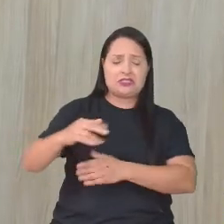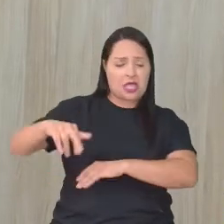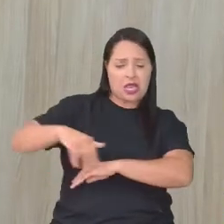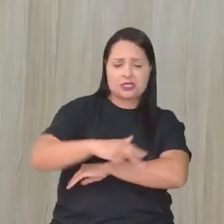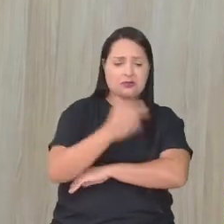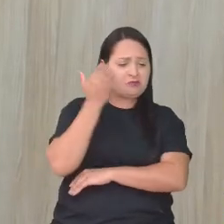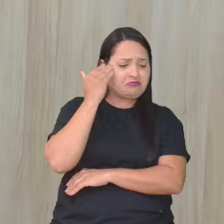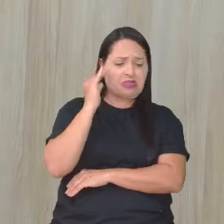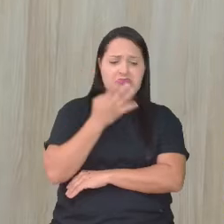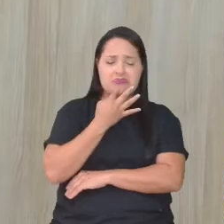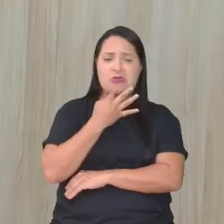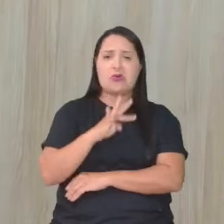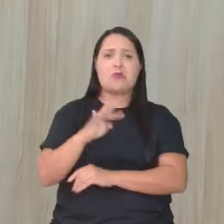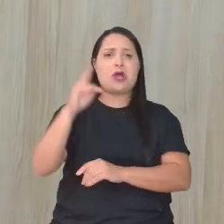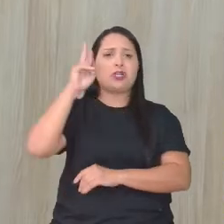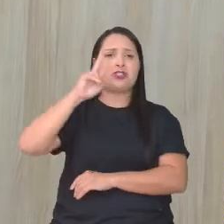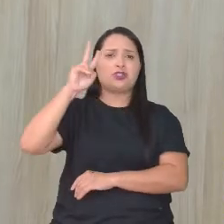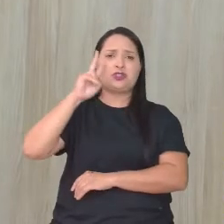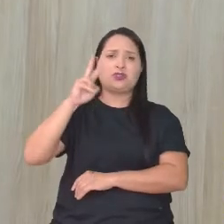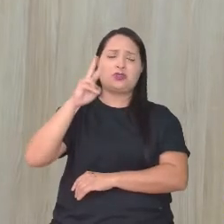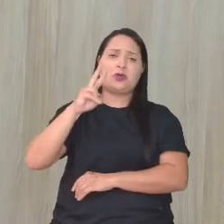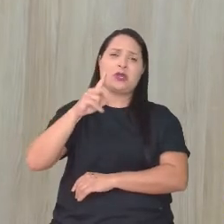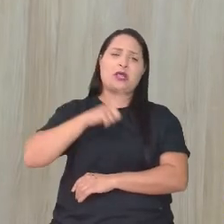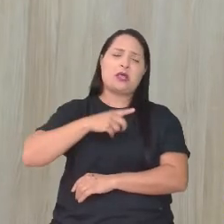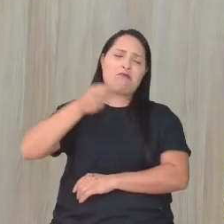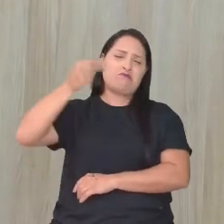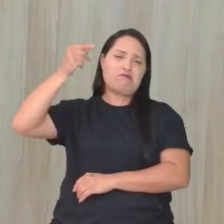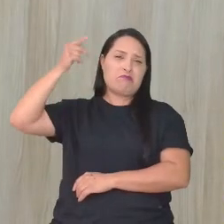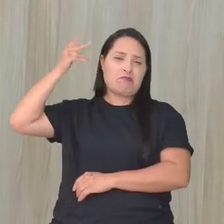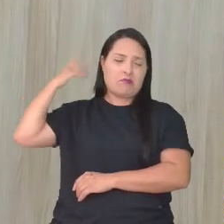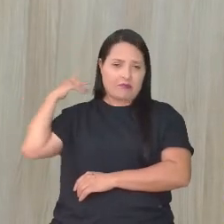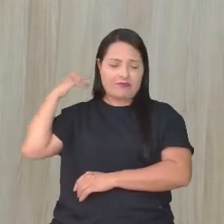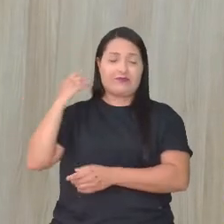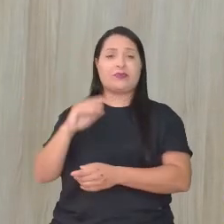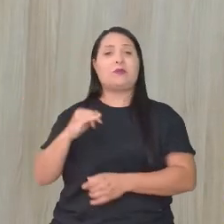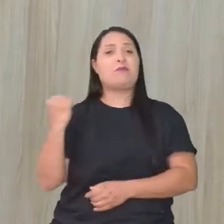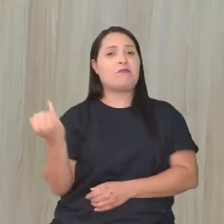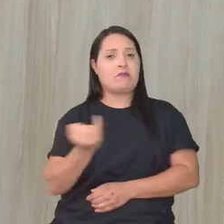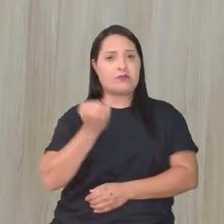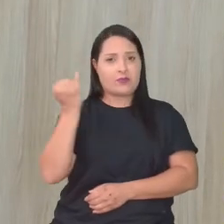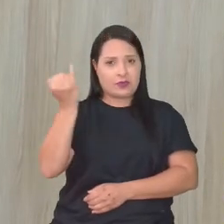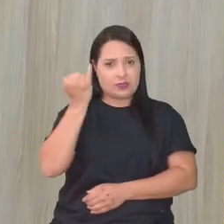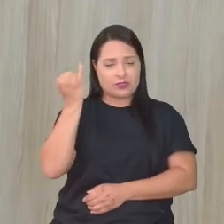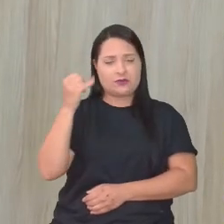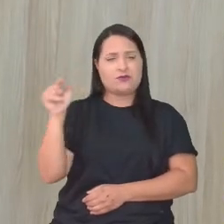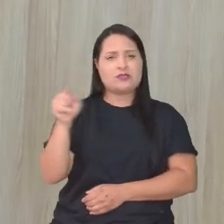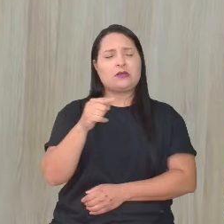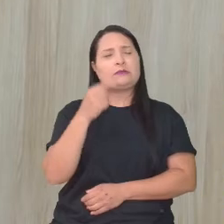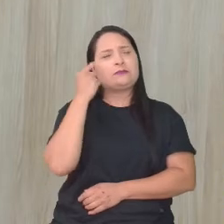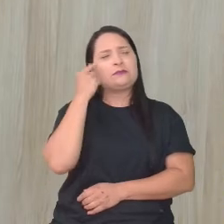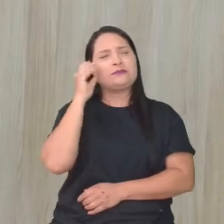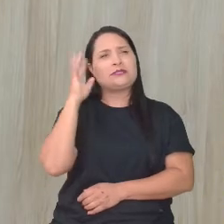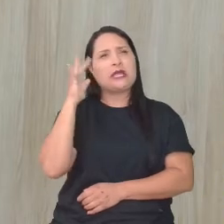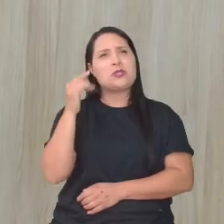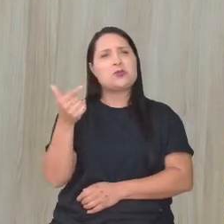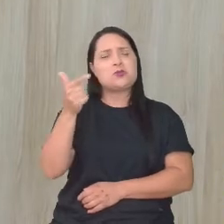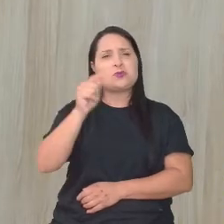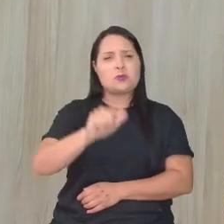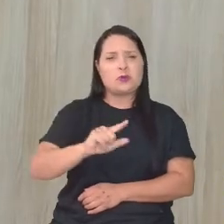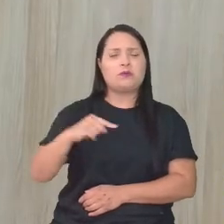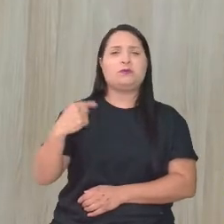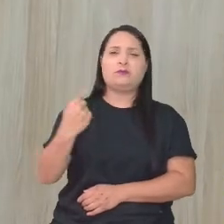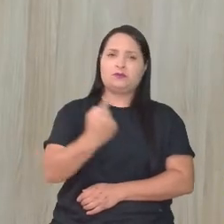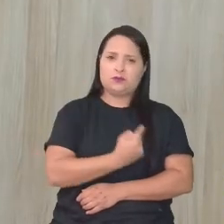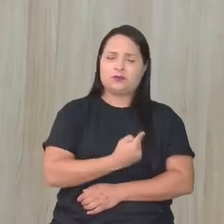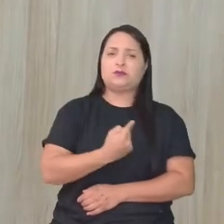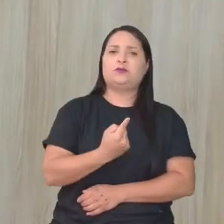nem se dá conta da história que tem por trás daquilo ali. Né? Então, é importante. Aí você deve se perguntar, mas de novo,